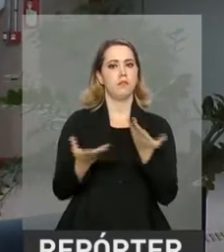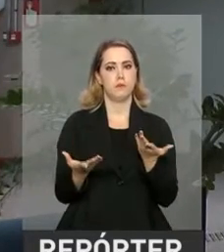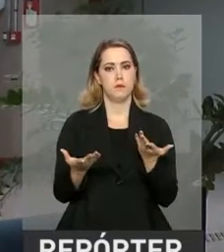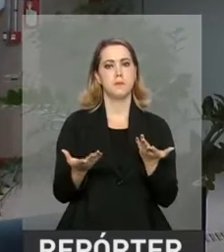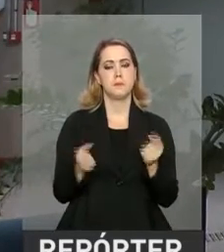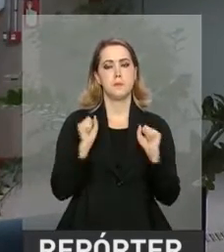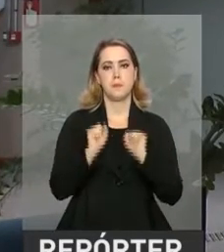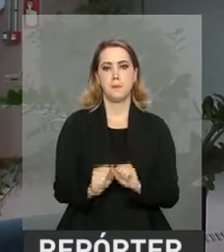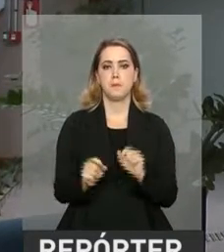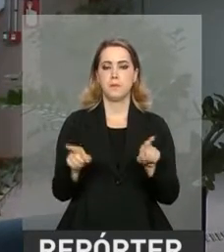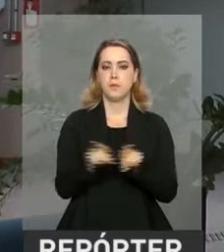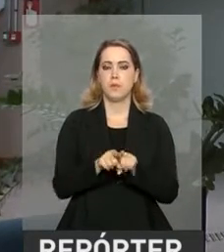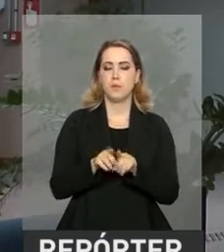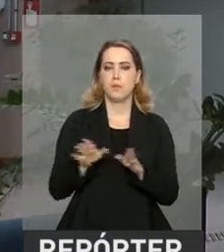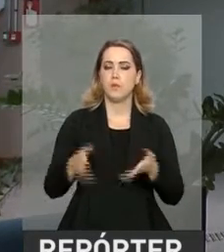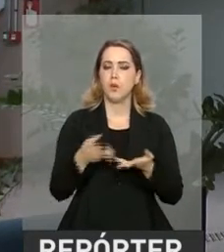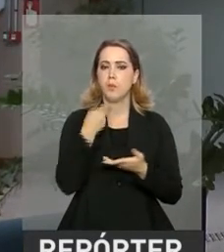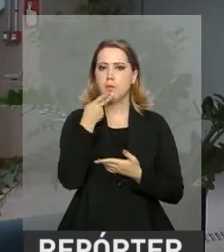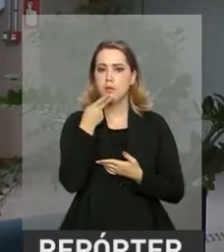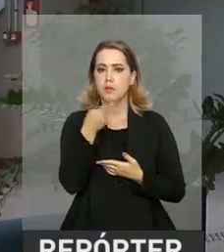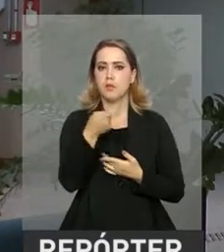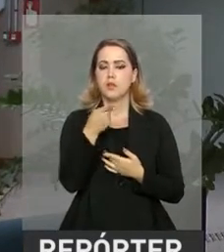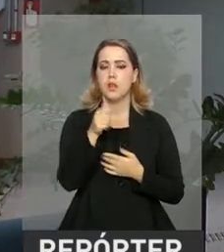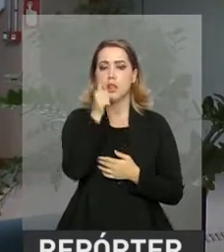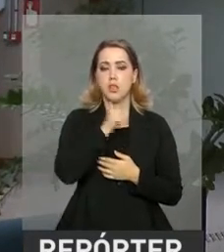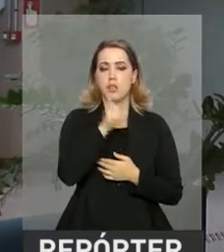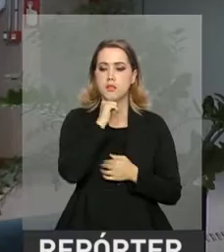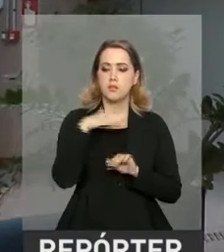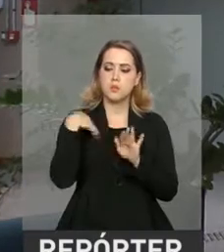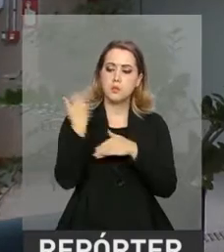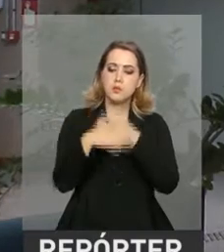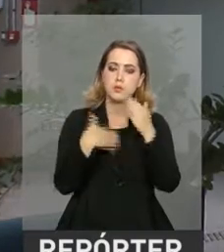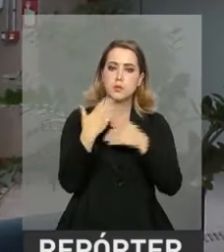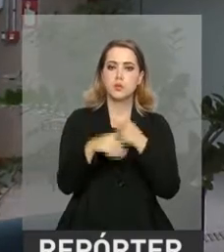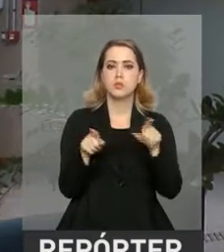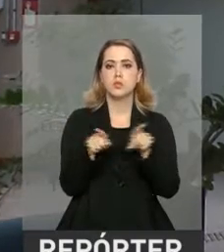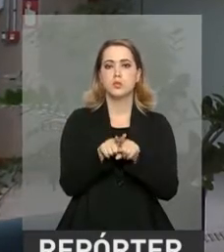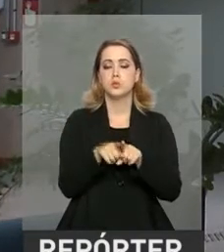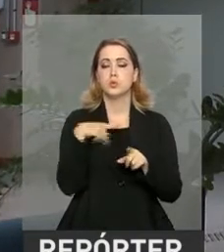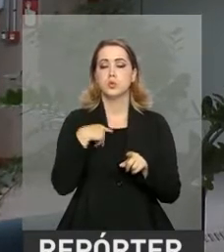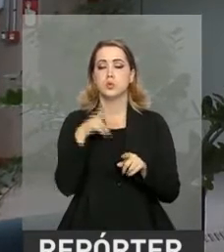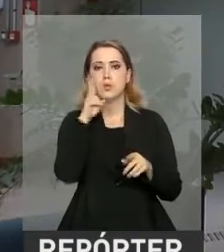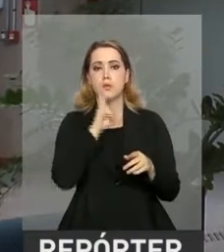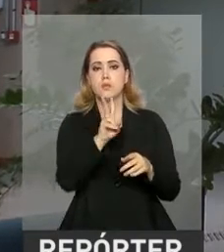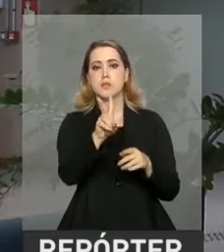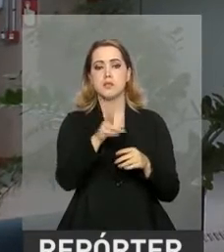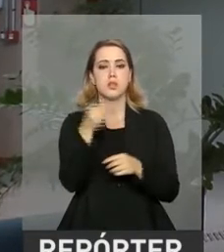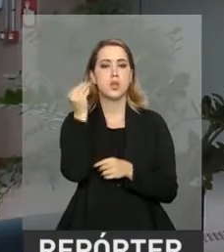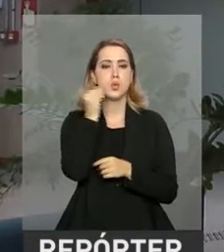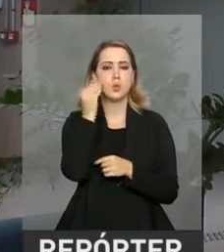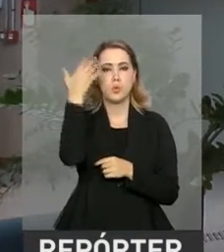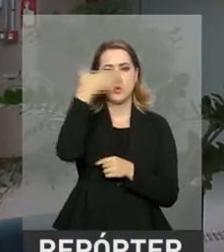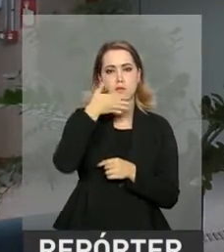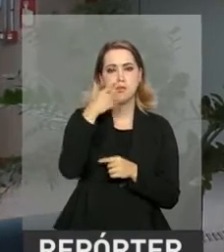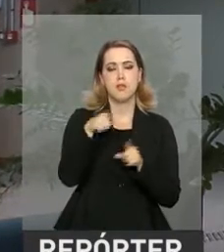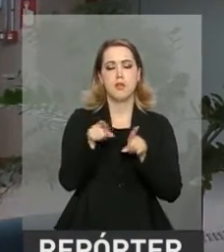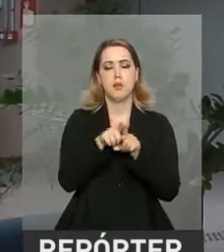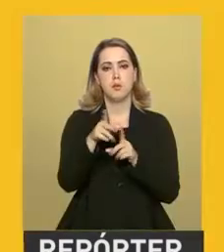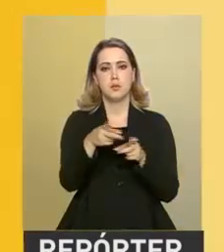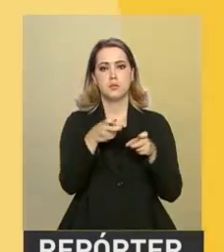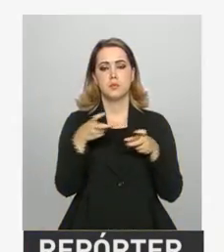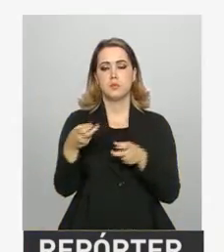também a necessidade das mulheres em geral de continuarem fazendo seu preventivo independentemente da questão da